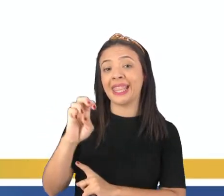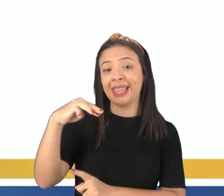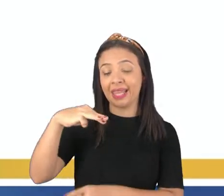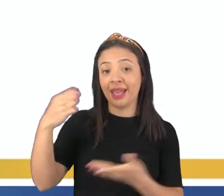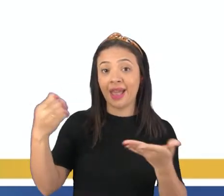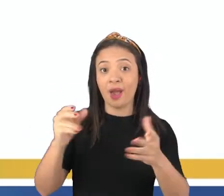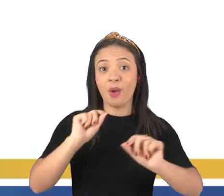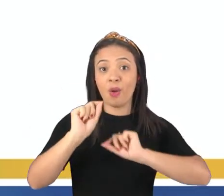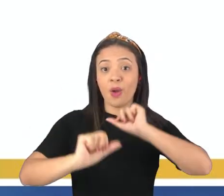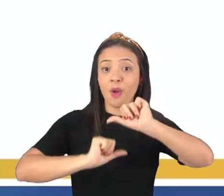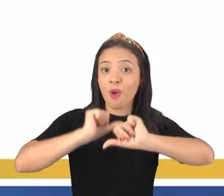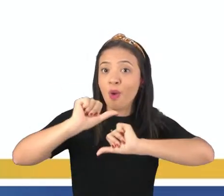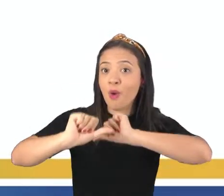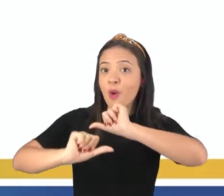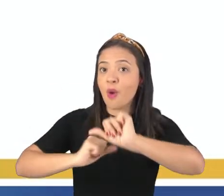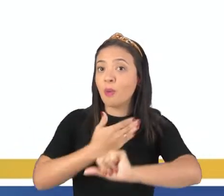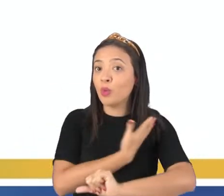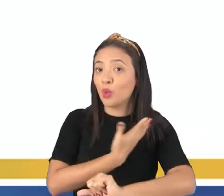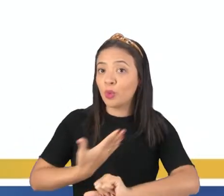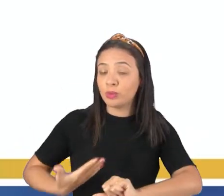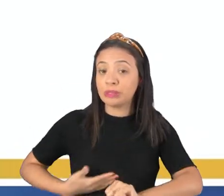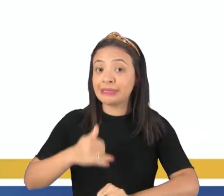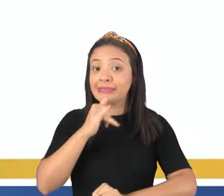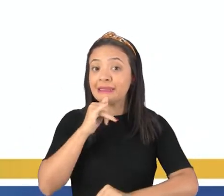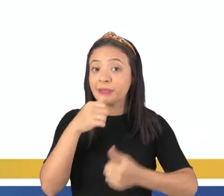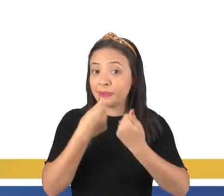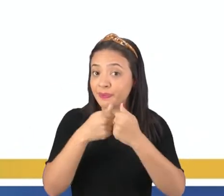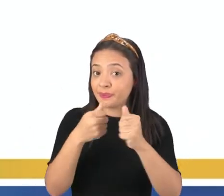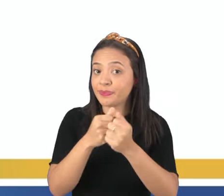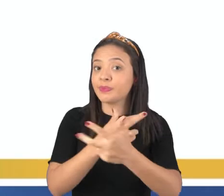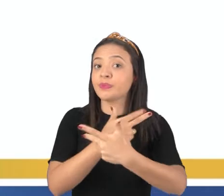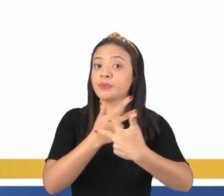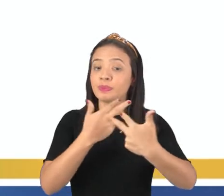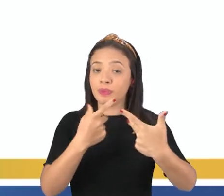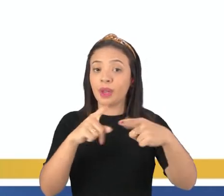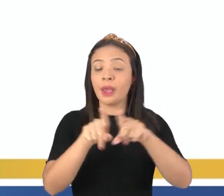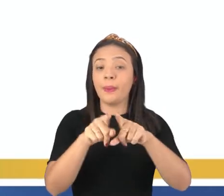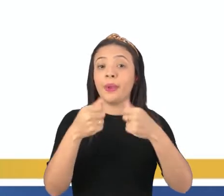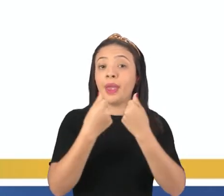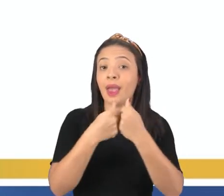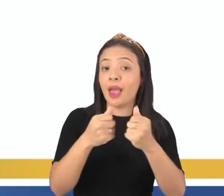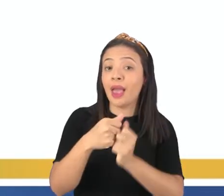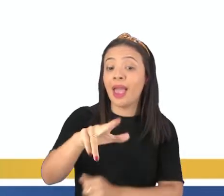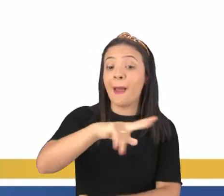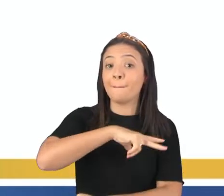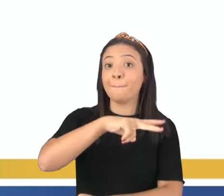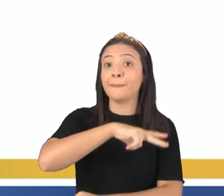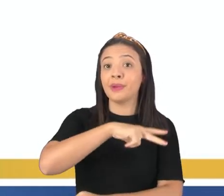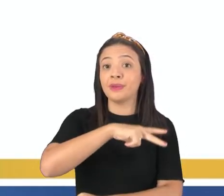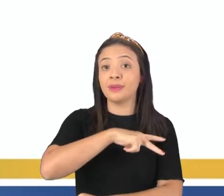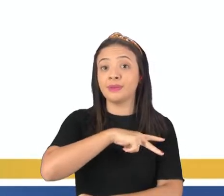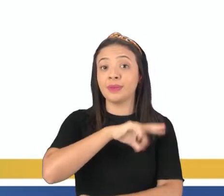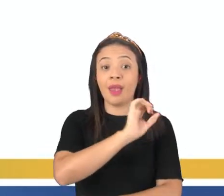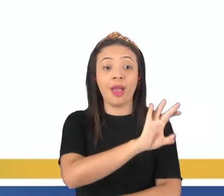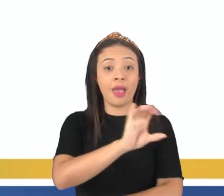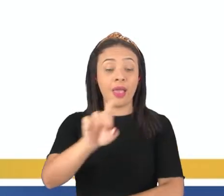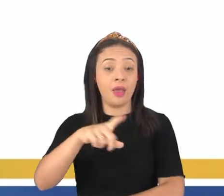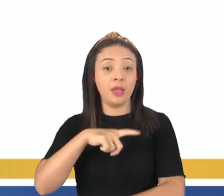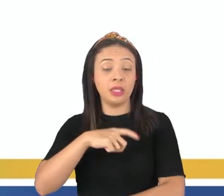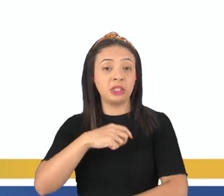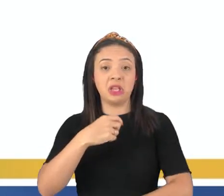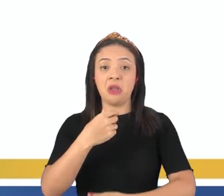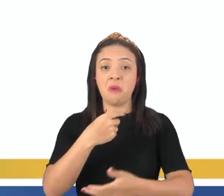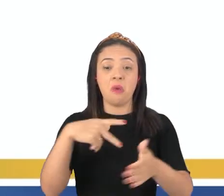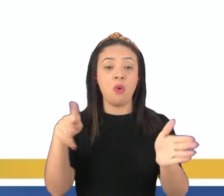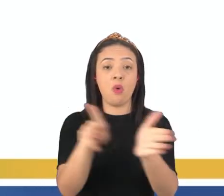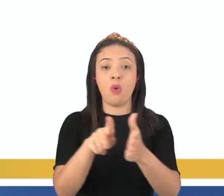que mistura a mobilidade pública, como é o caso do ônibus, por exemplo, e a privada, essa que cada um compra o veículo que bem